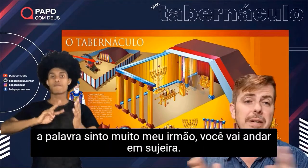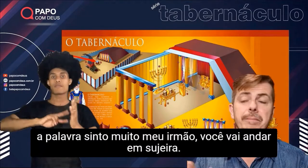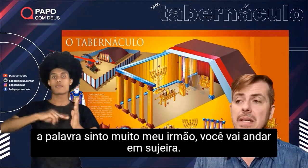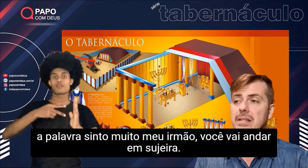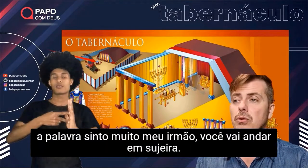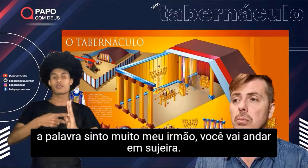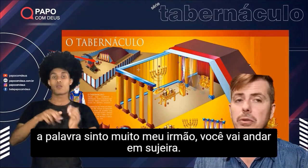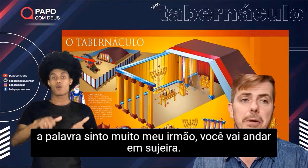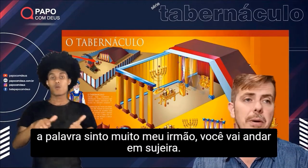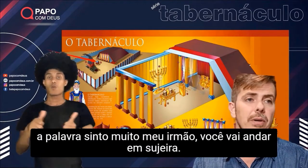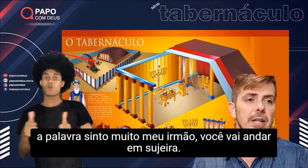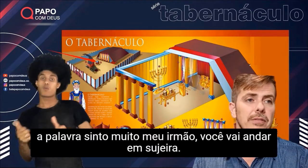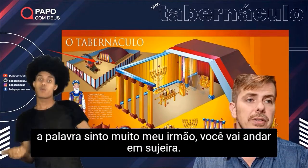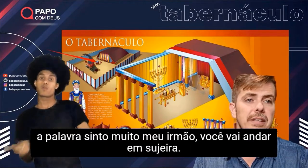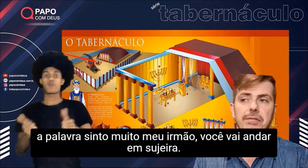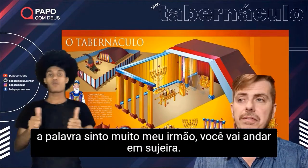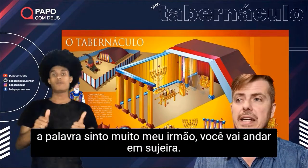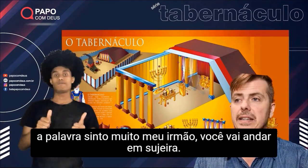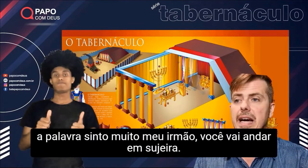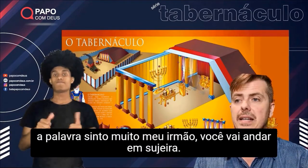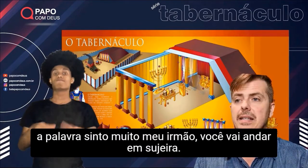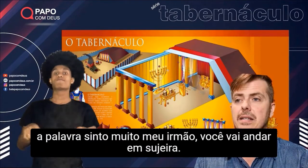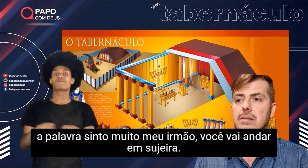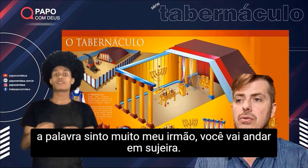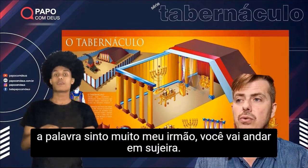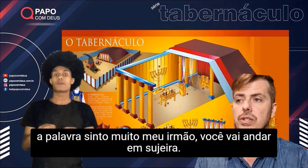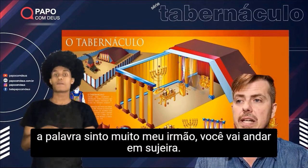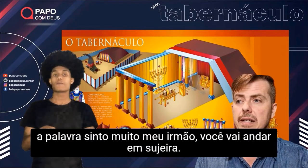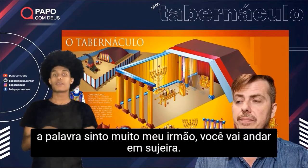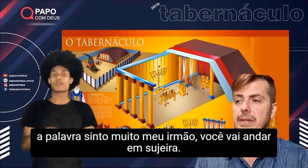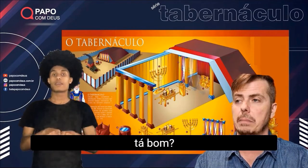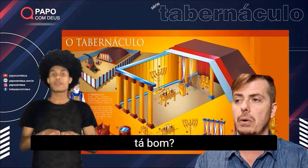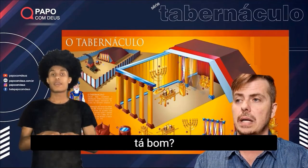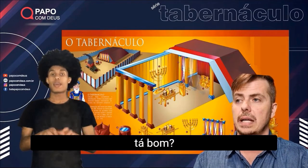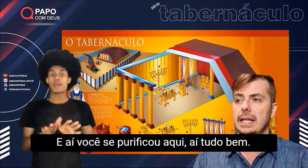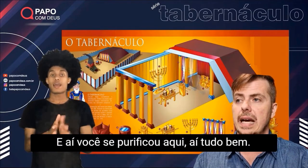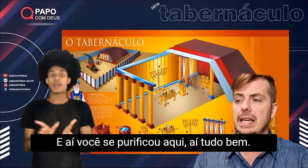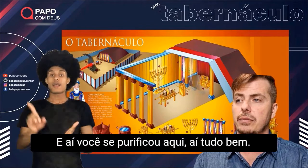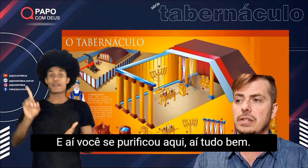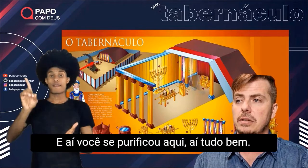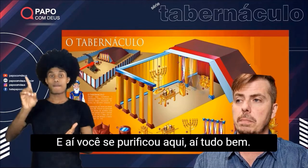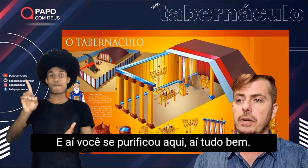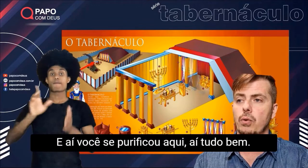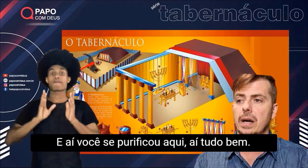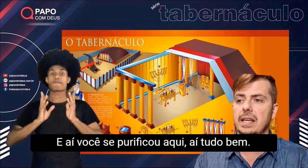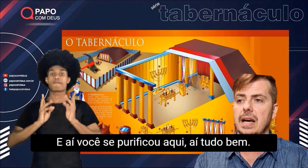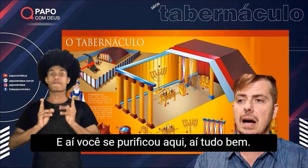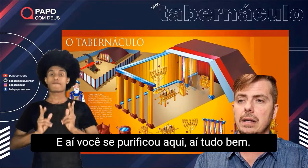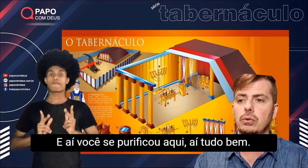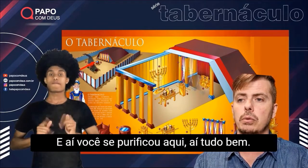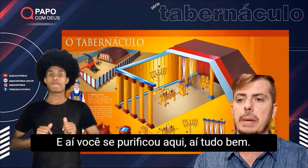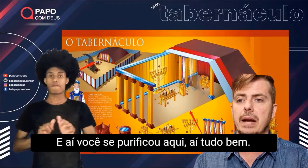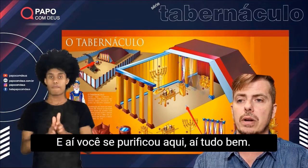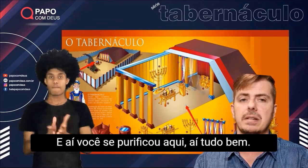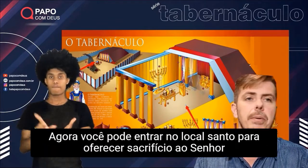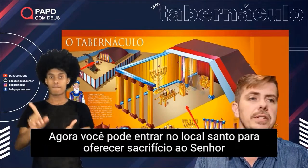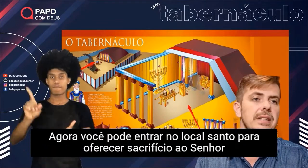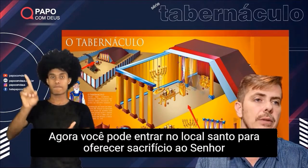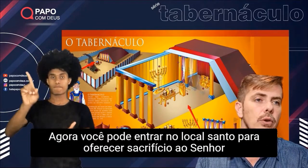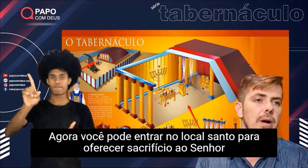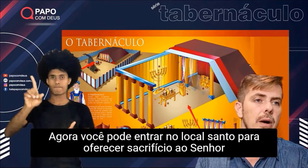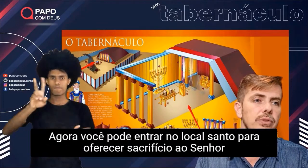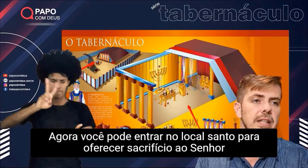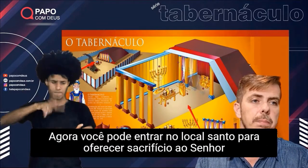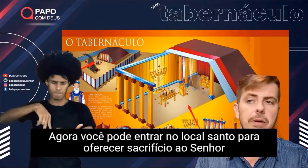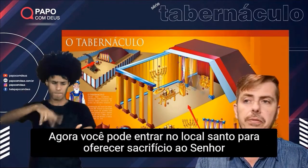com a palavra, sinto muito, meu irmão, você vai andar em sujeira, tá bom? E aí, você se purificou aqui, aí tudo bem, agora você pode